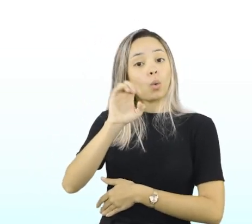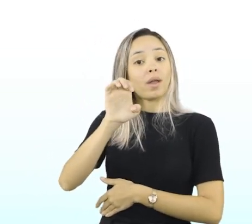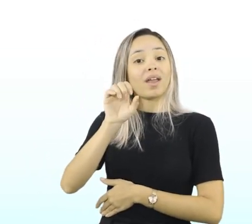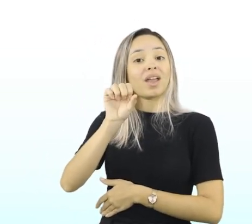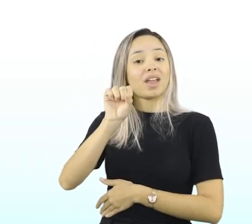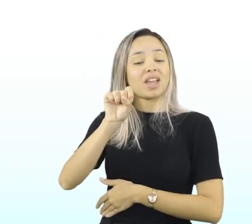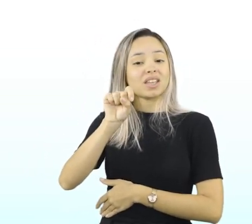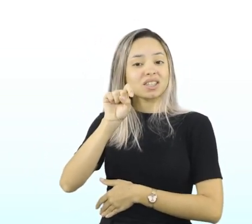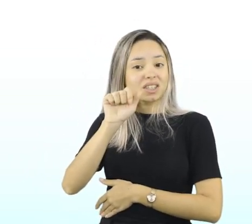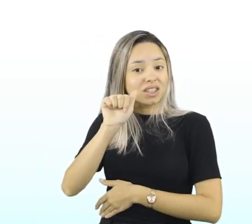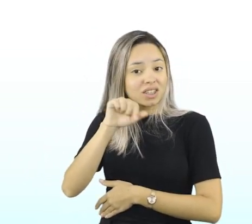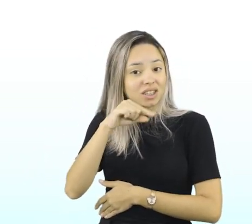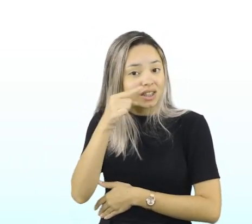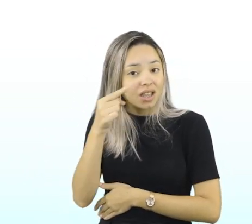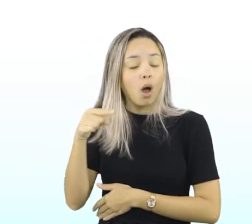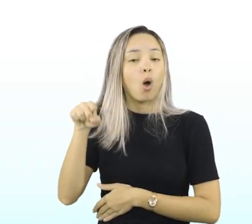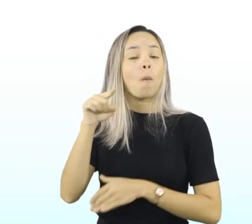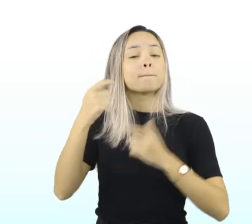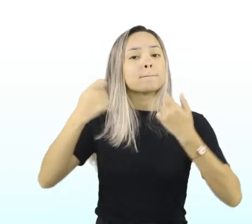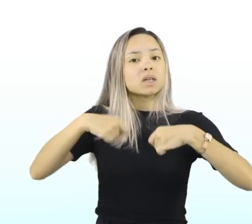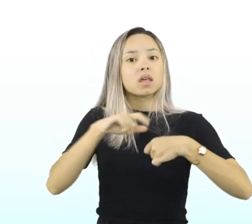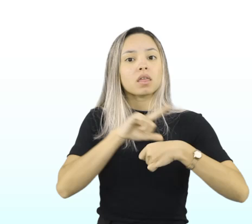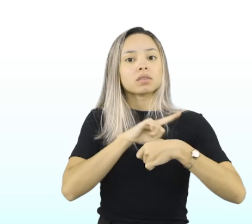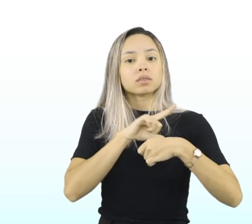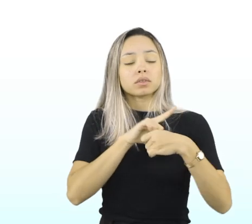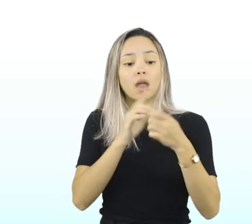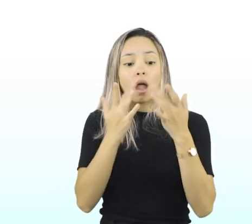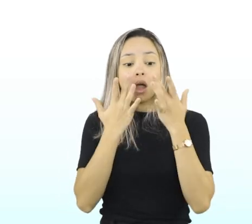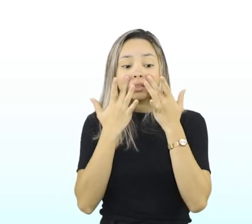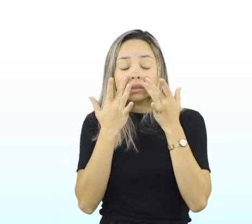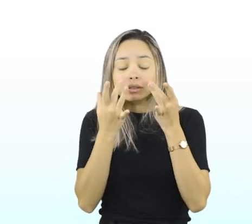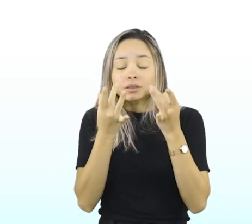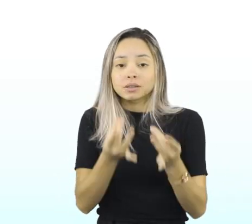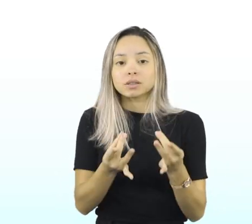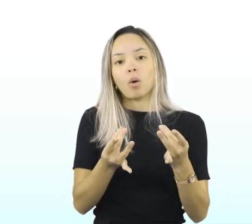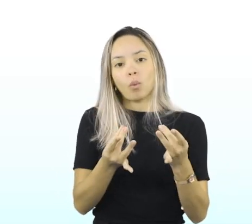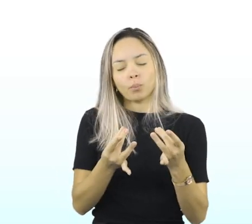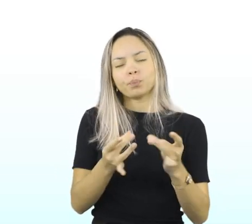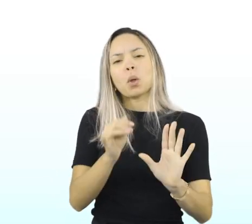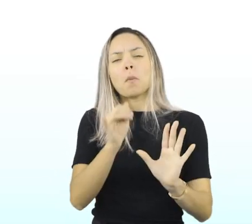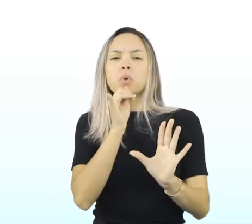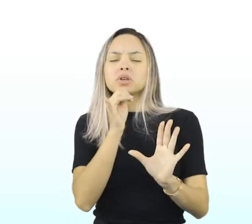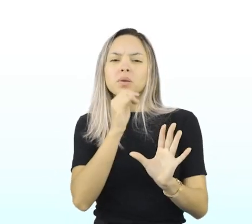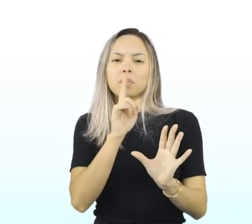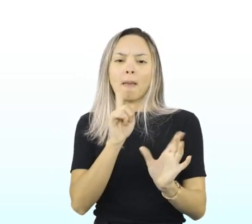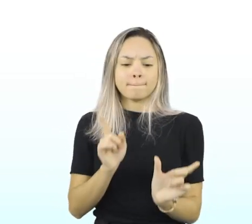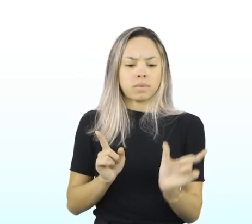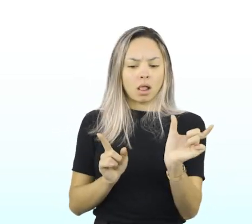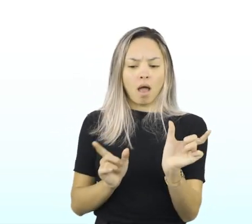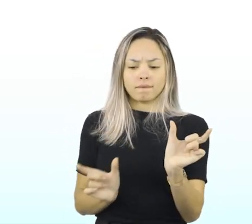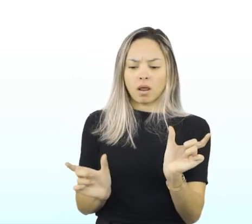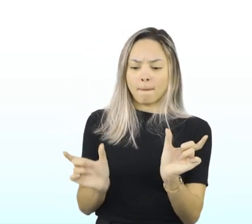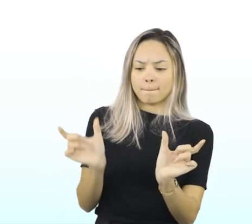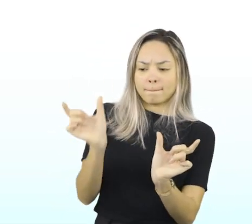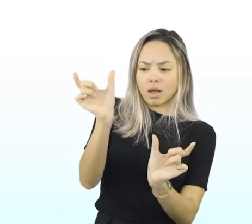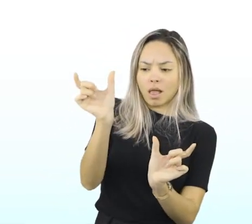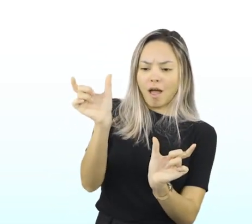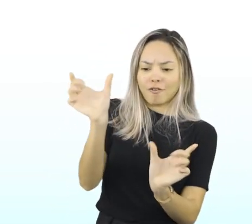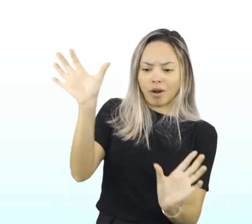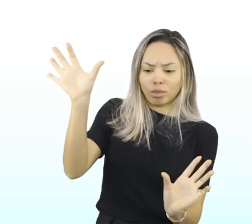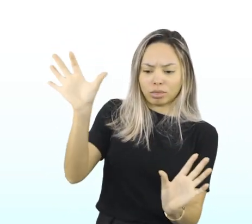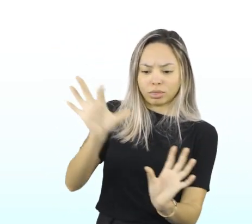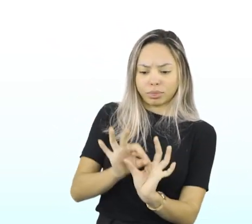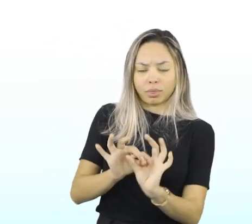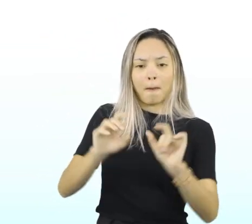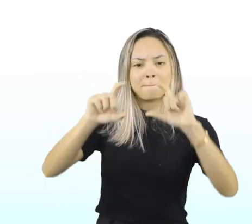no interior dos parágrafos e na parte externa dos parágrafos. A gente chama de ganchos coesivos, aqueles que conectam o quê?